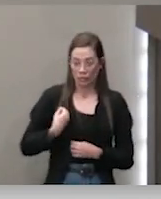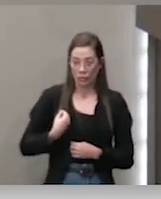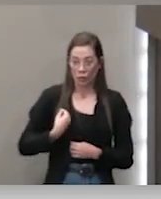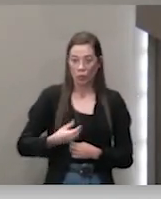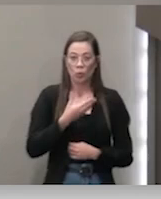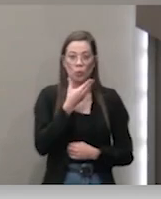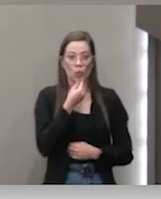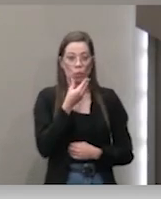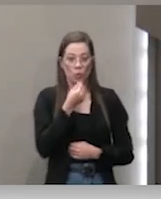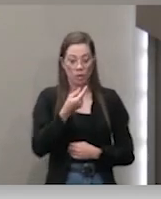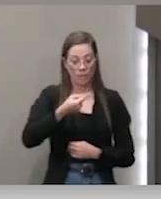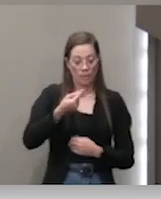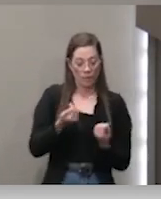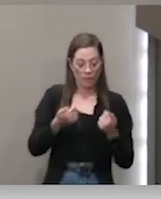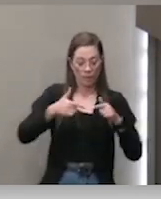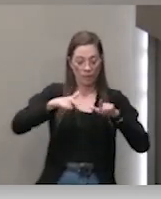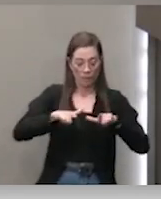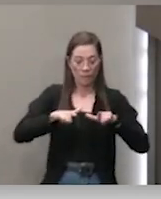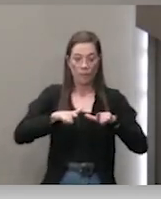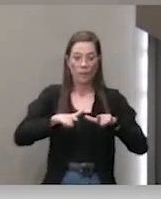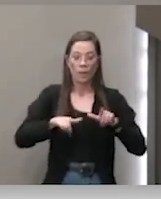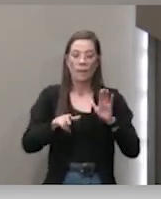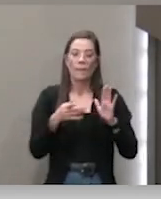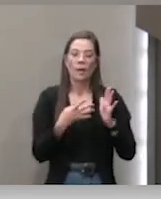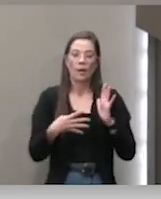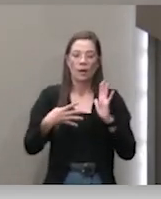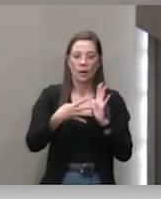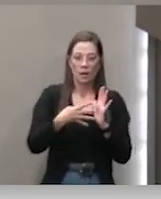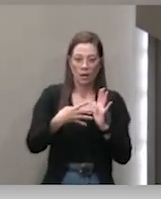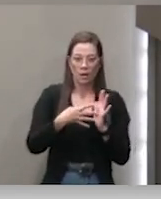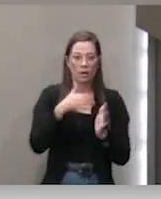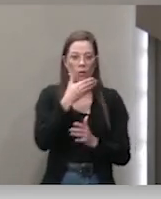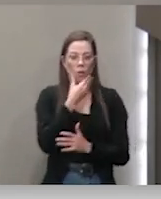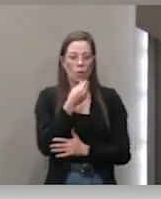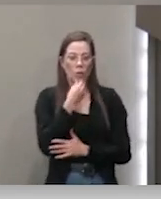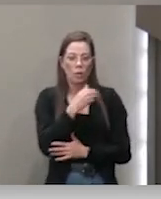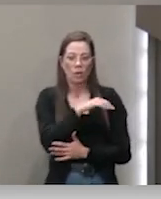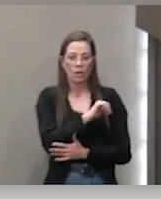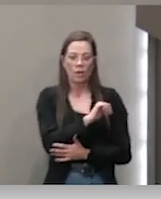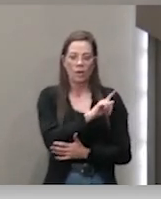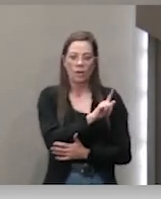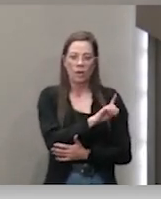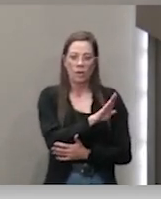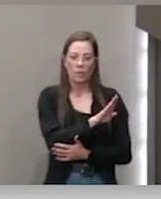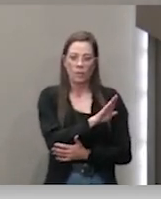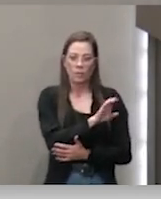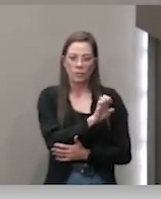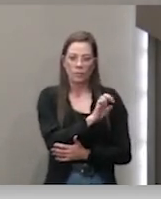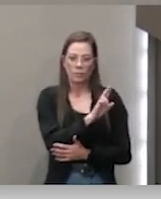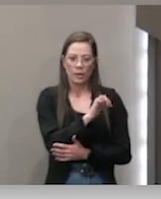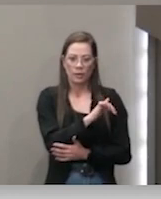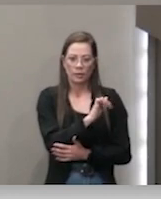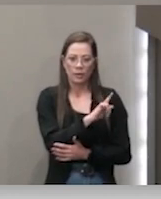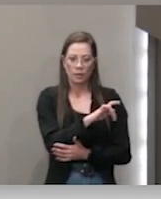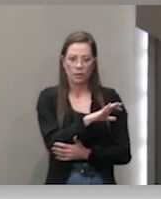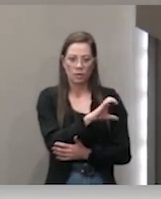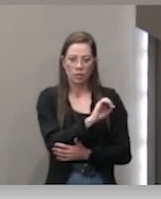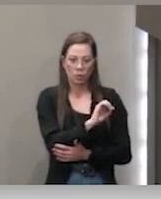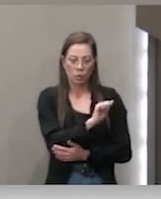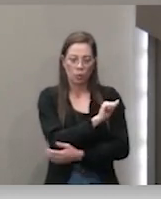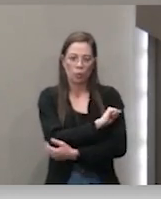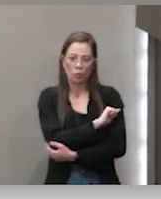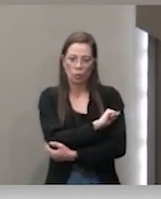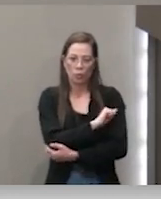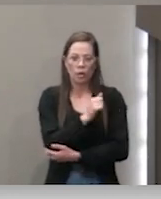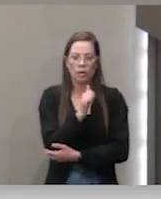primeiro lugar na gamificação da rede municipal, o aluno Bernardo Miqueleto, né? Vamos dar os parabéns aqui na tribuna para o aluno, que